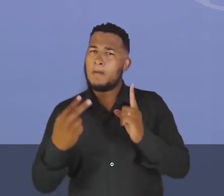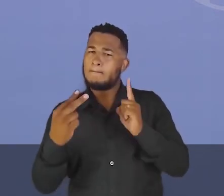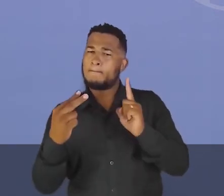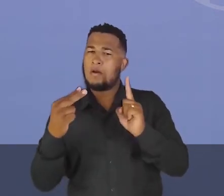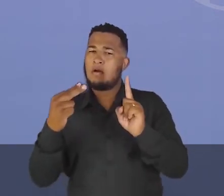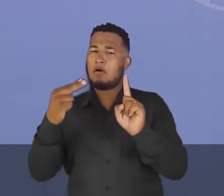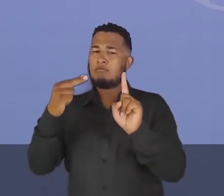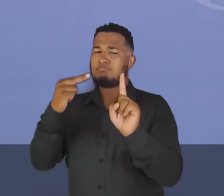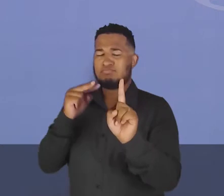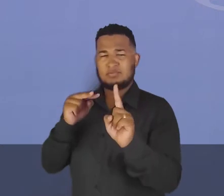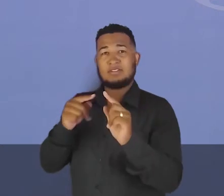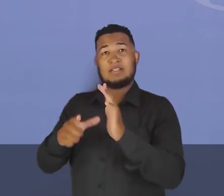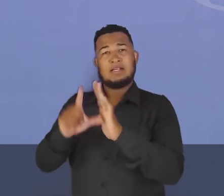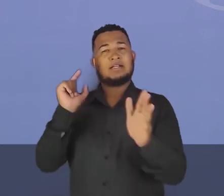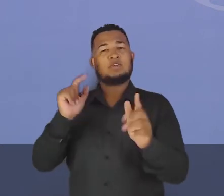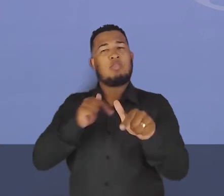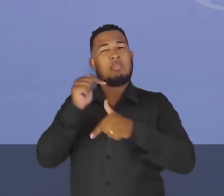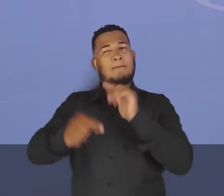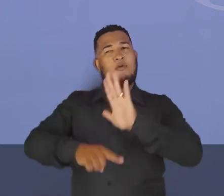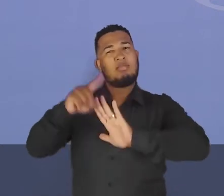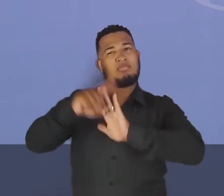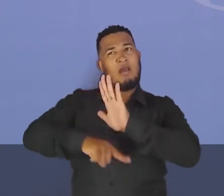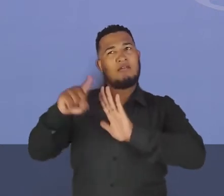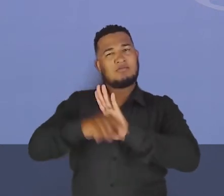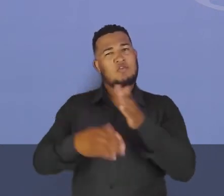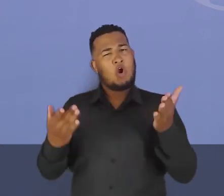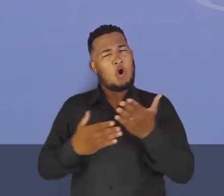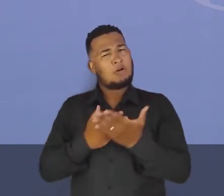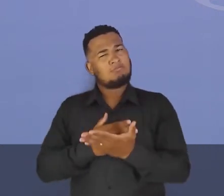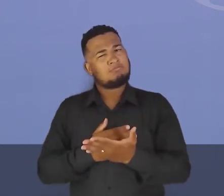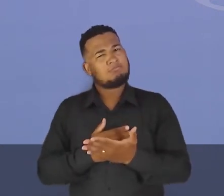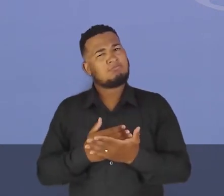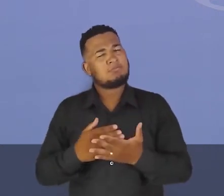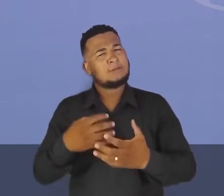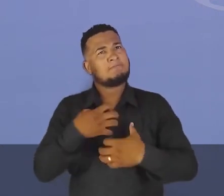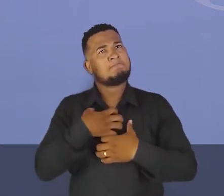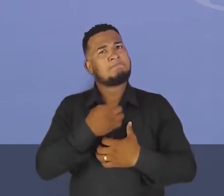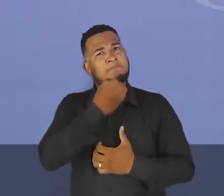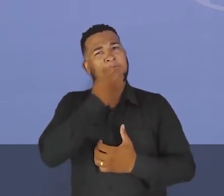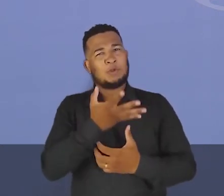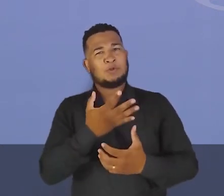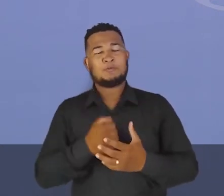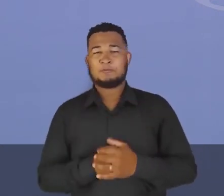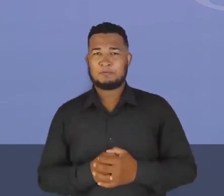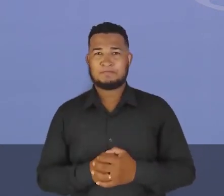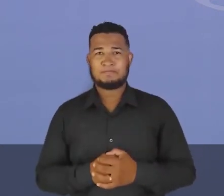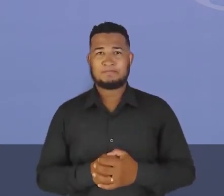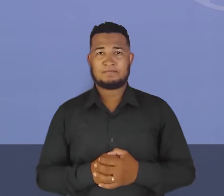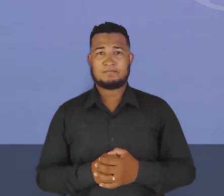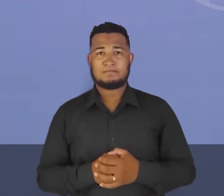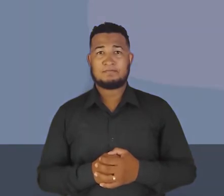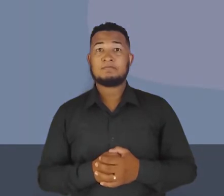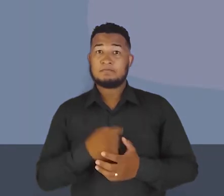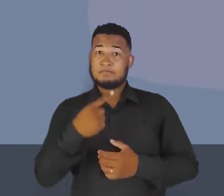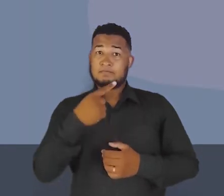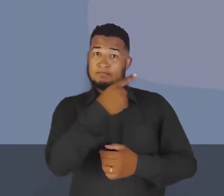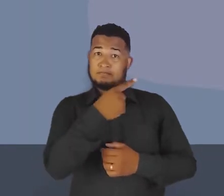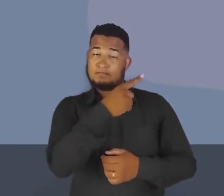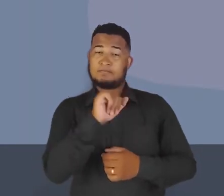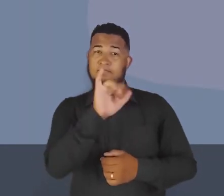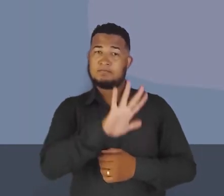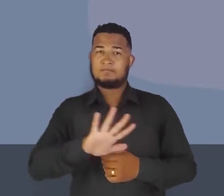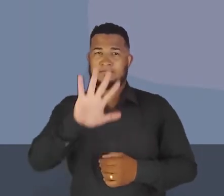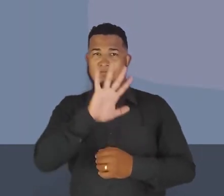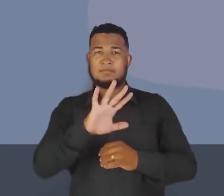tradicional negativa sobre o trabalho a partir do final da Idade Média. Nós temos aqui, por exemplo, na imagem, ó, na tela aí